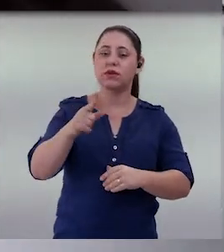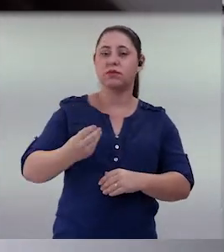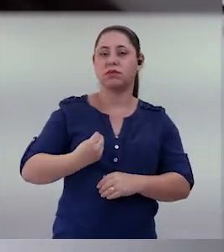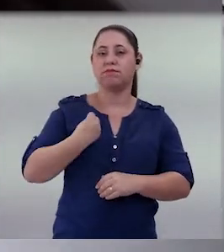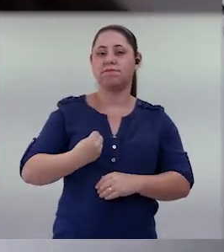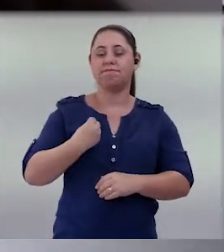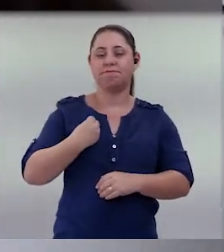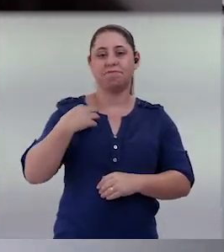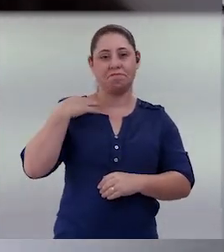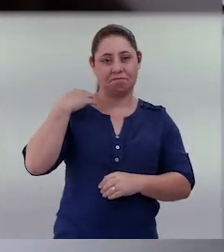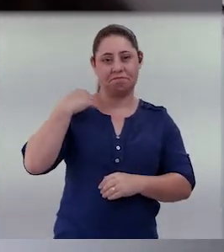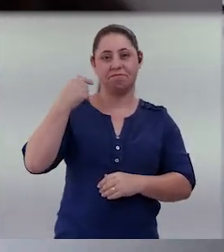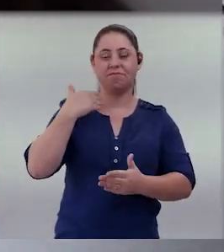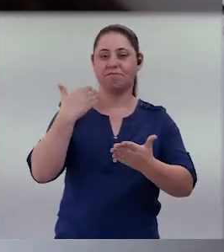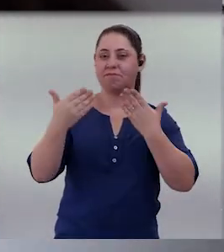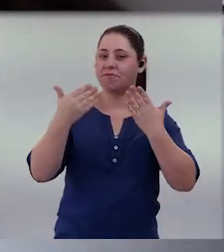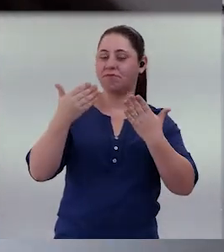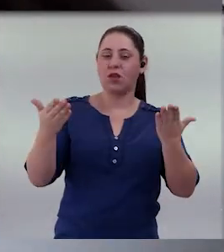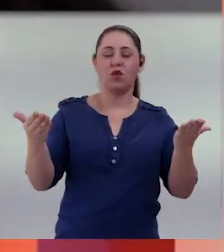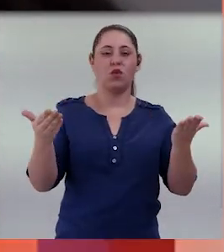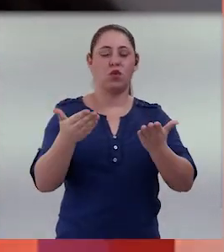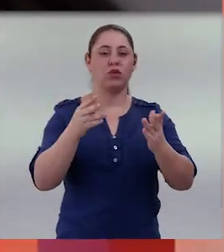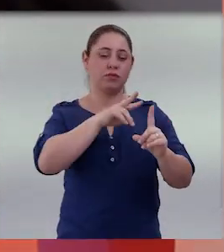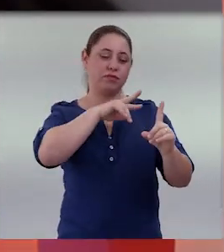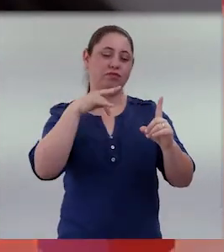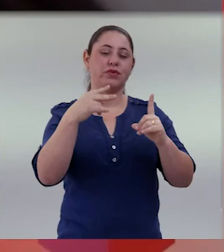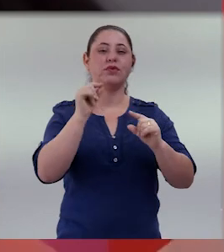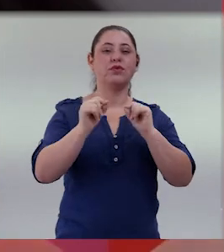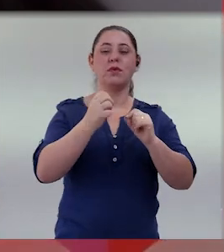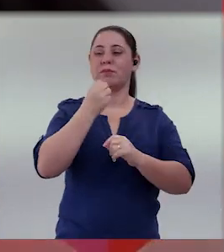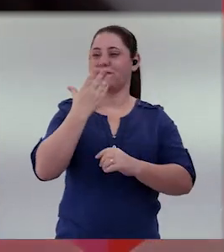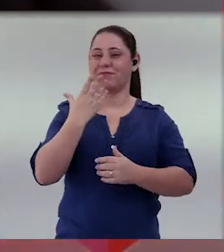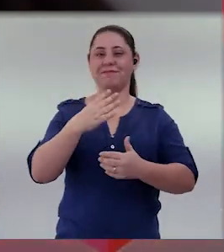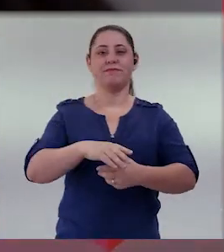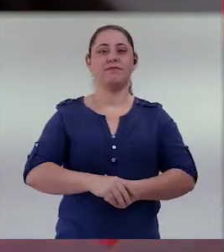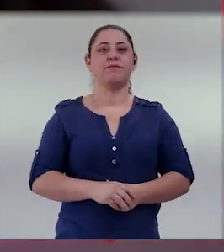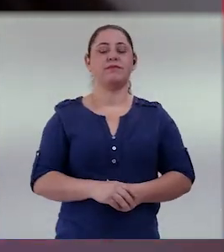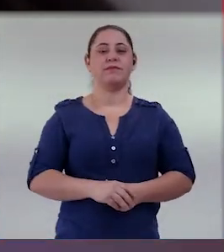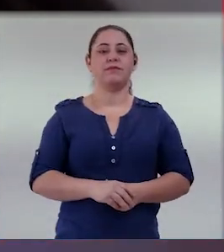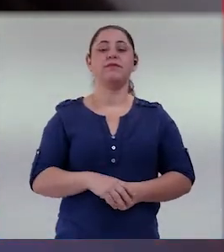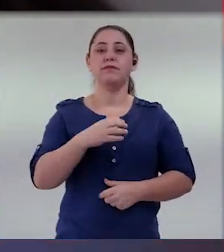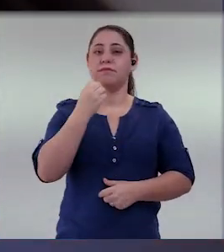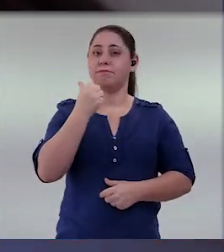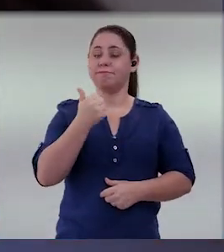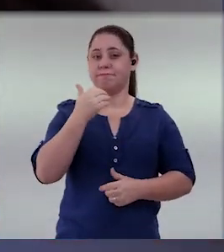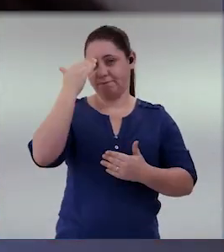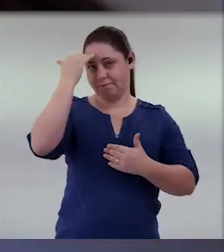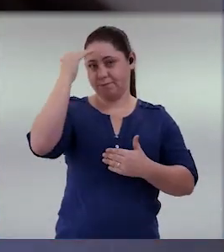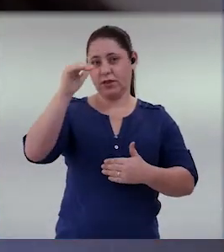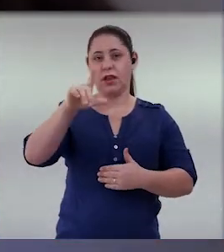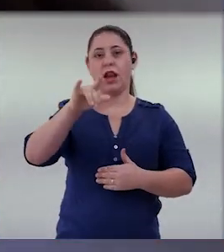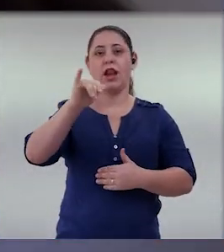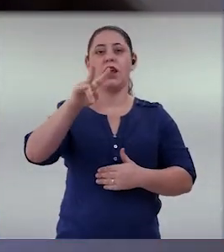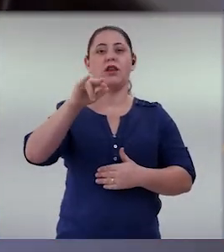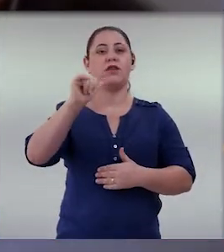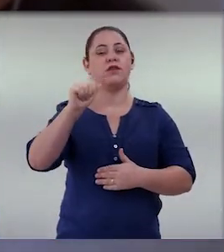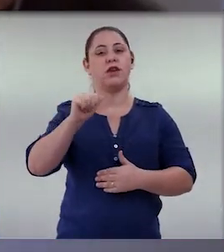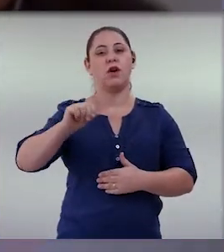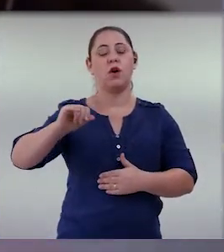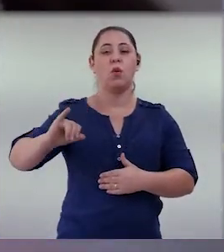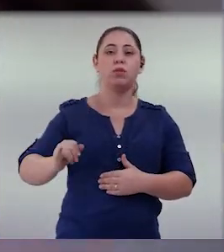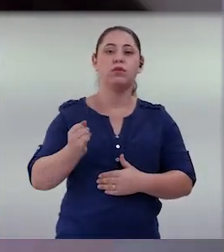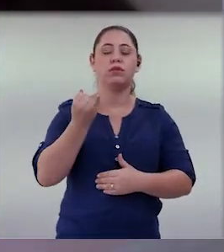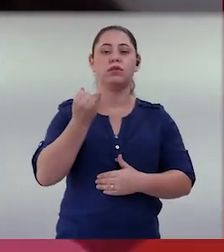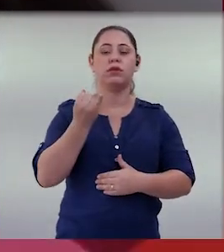mais uma vez a sua participação e disponibilidade para bater um papo com a gente no Perspectiva. Tudo bem? Tudo bem.